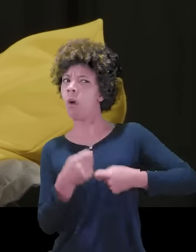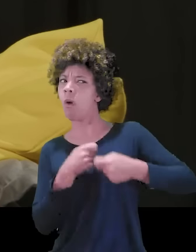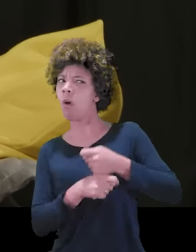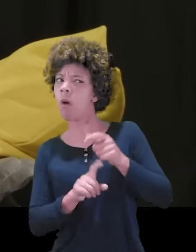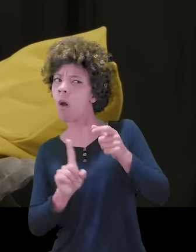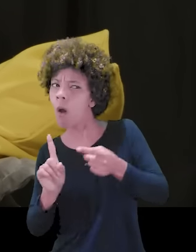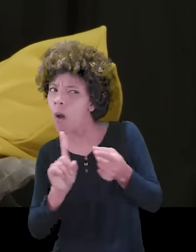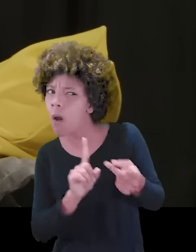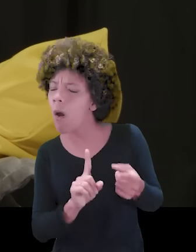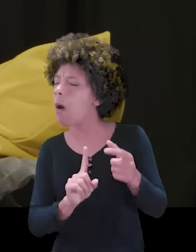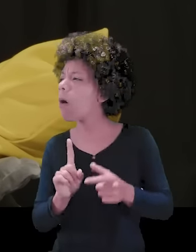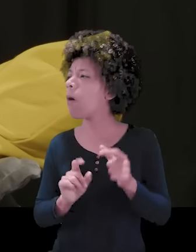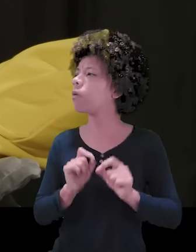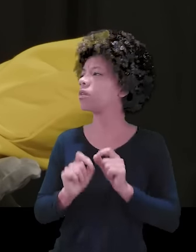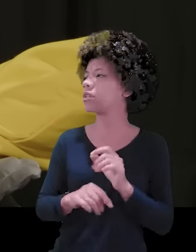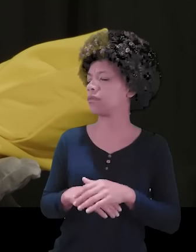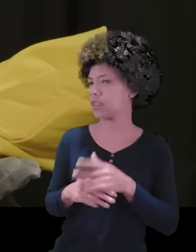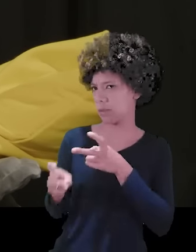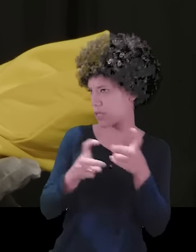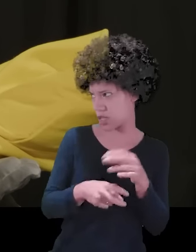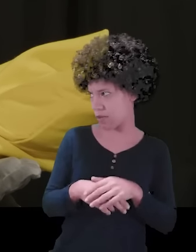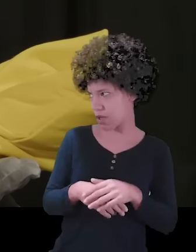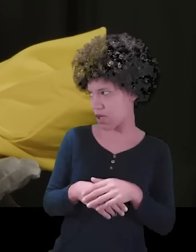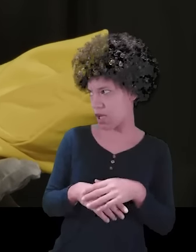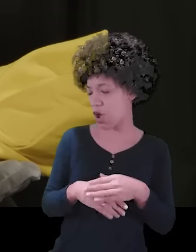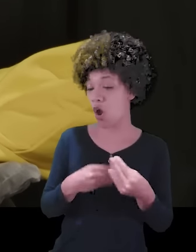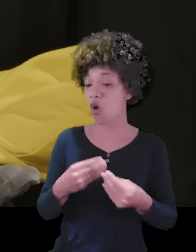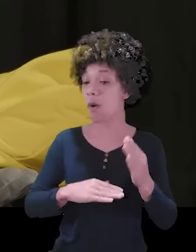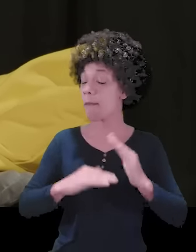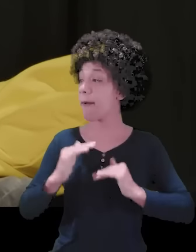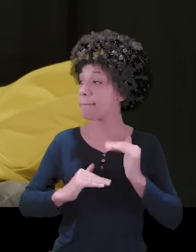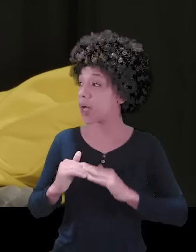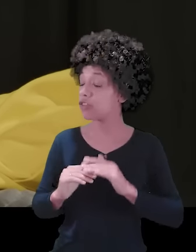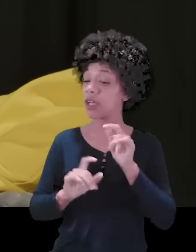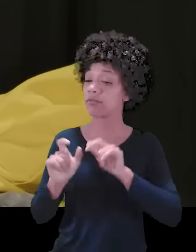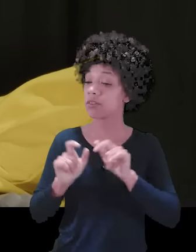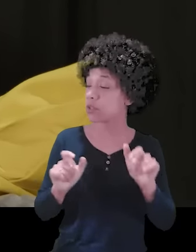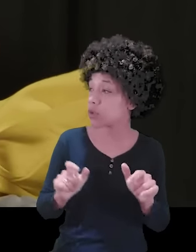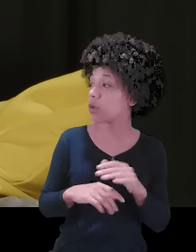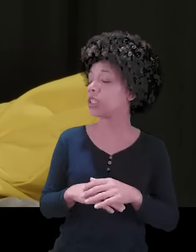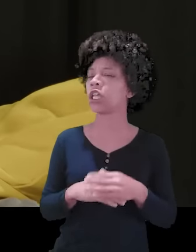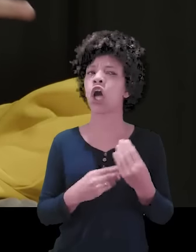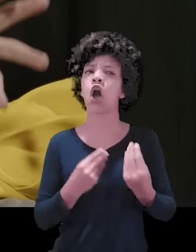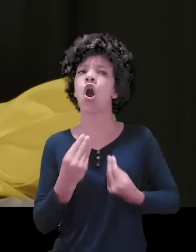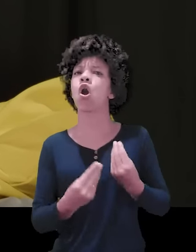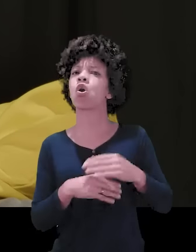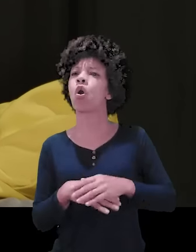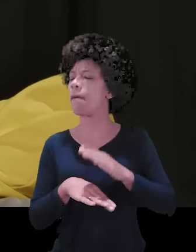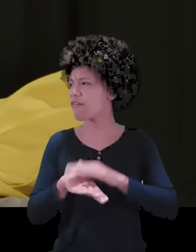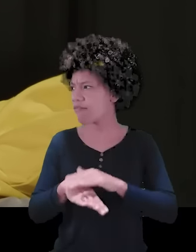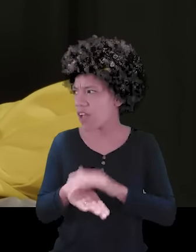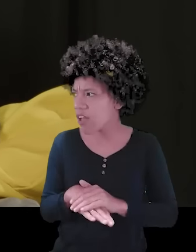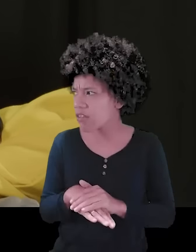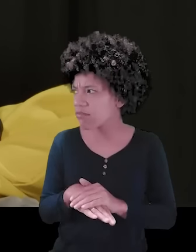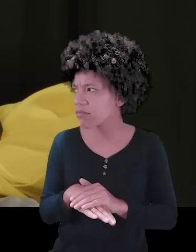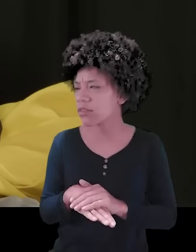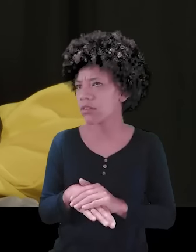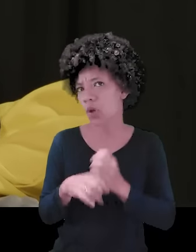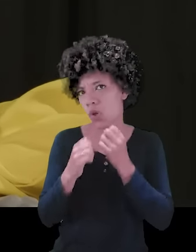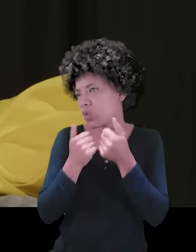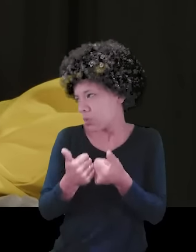tava ficando que que você vê Geralmente as pessoas como é que é a atitude dessas pessoas como é que essa suspeita que